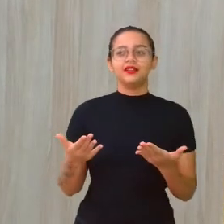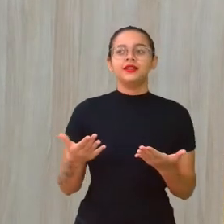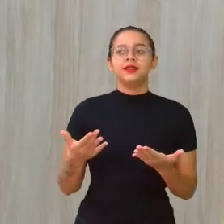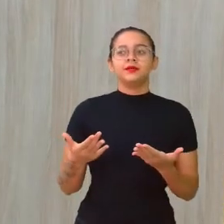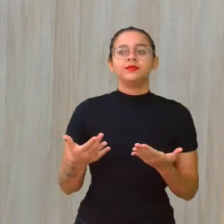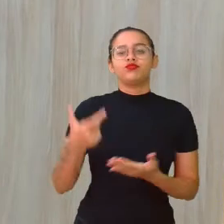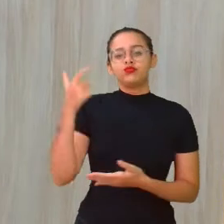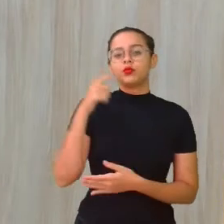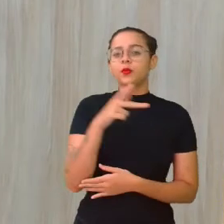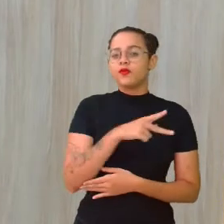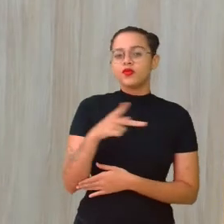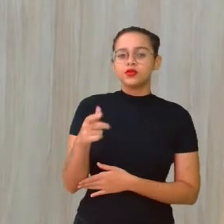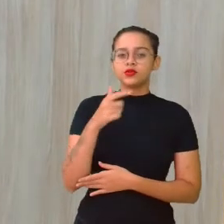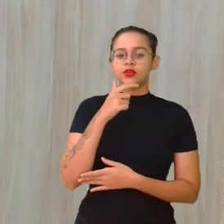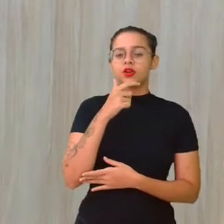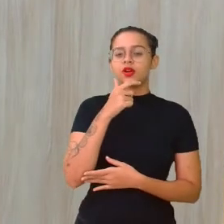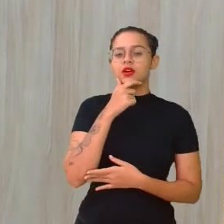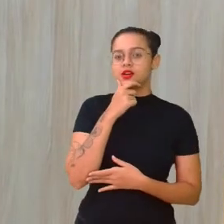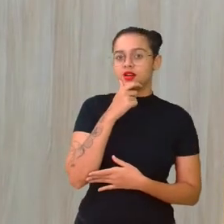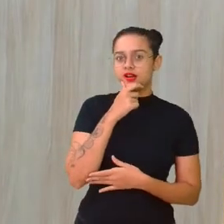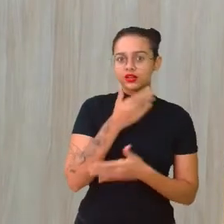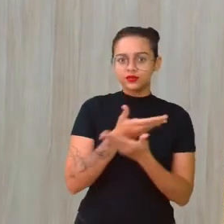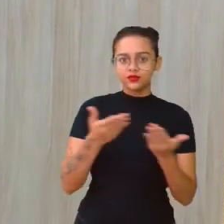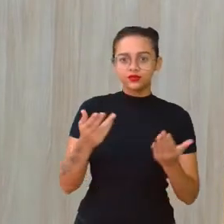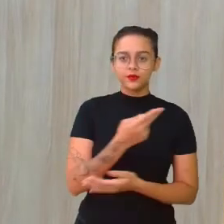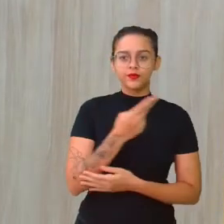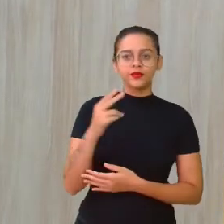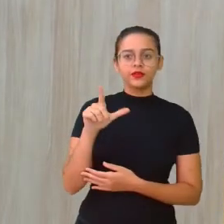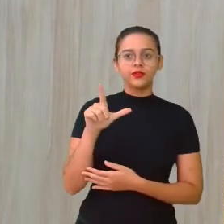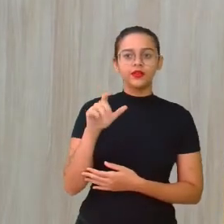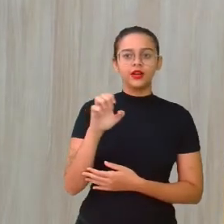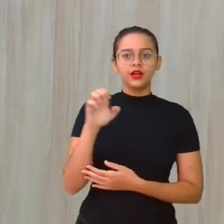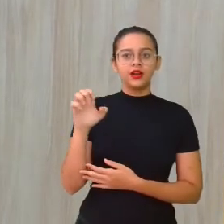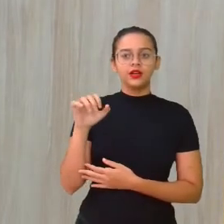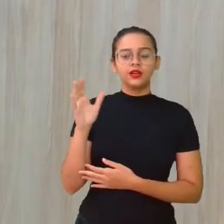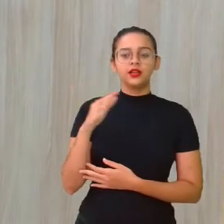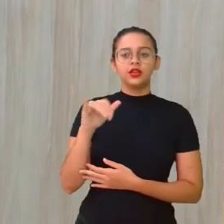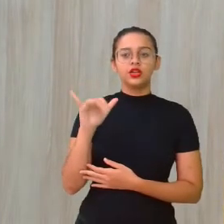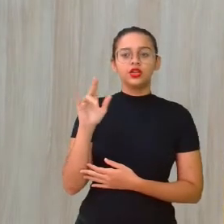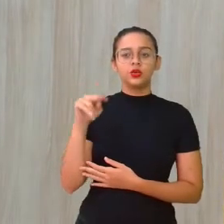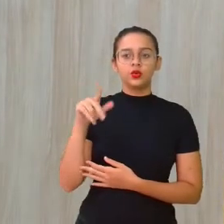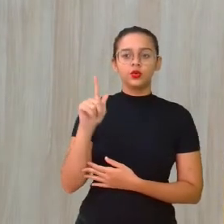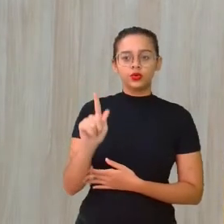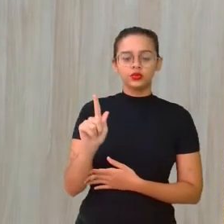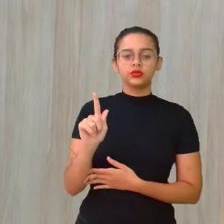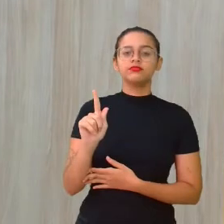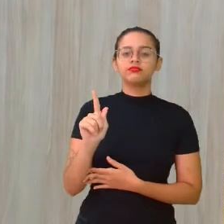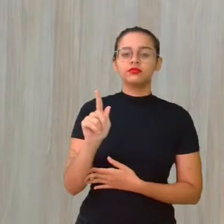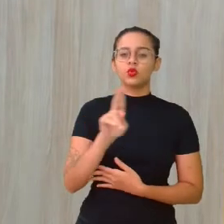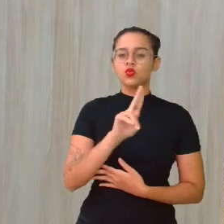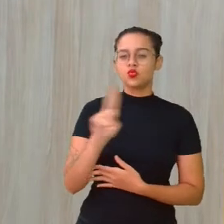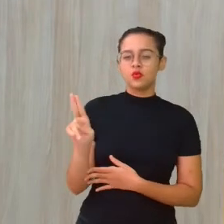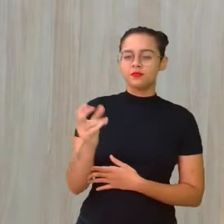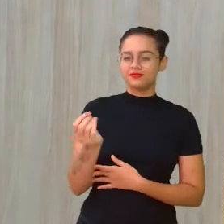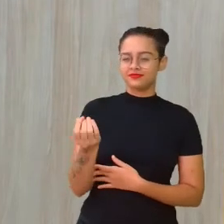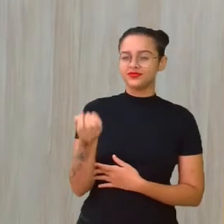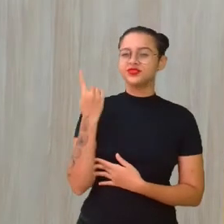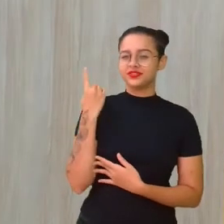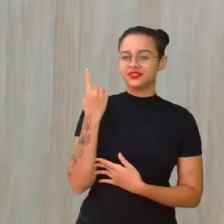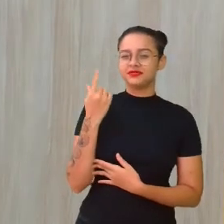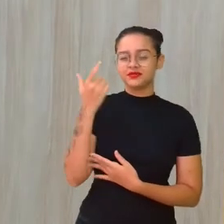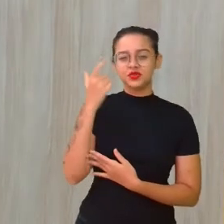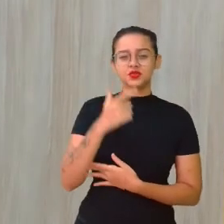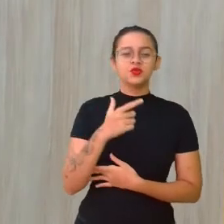eu sou a professora de inglês de vocês, eu me chamo Lee Jung Clary Kuzi, vão achar o nome um pouco estranho,